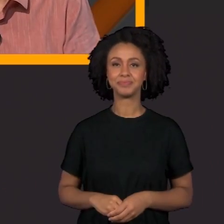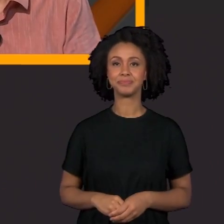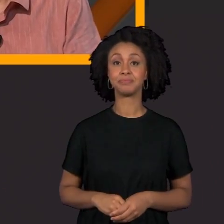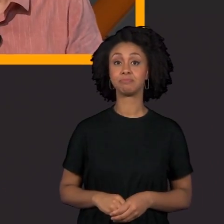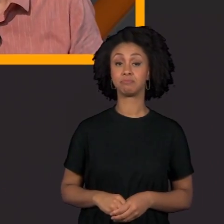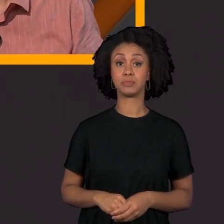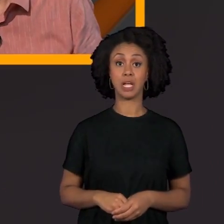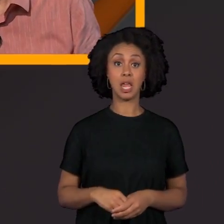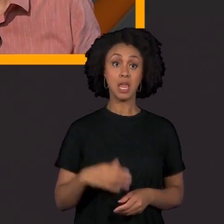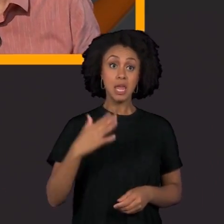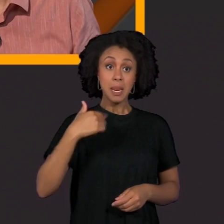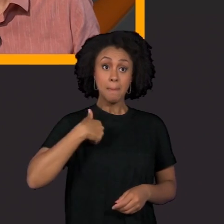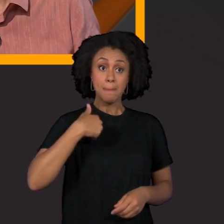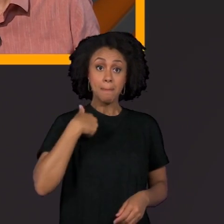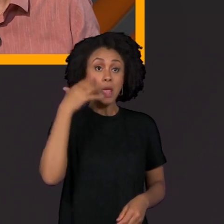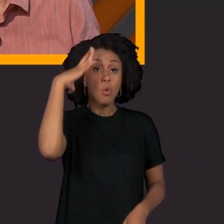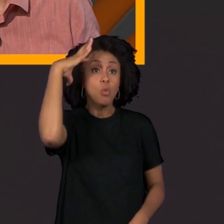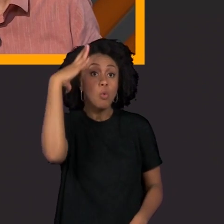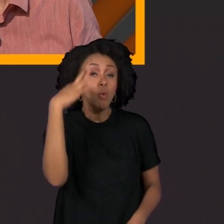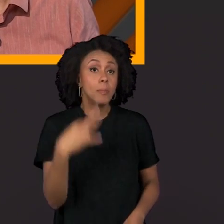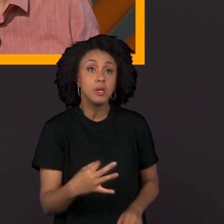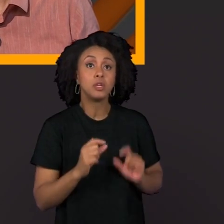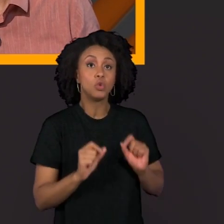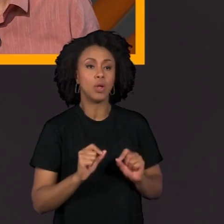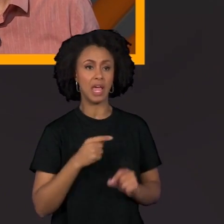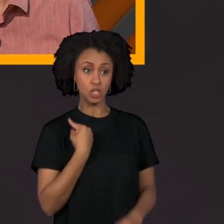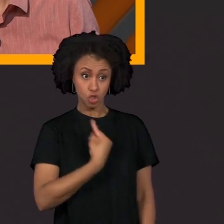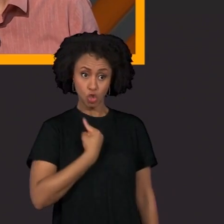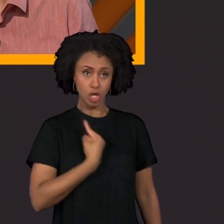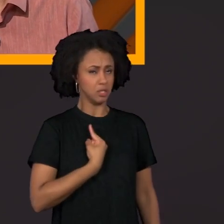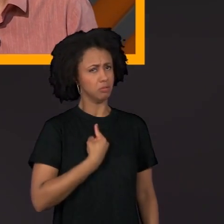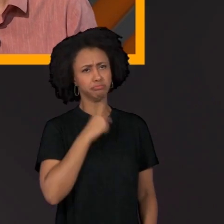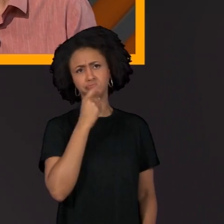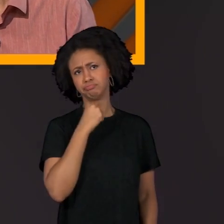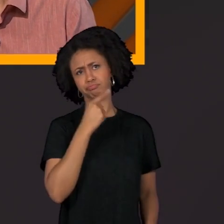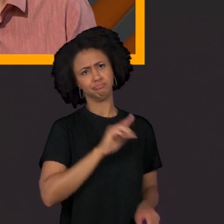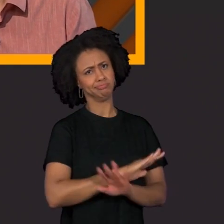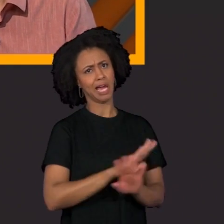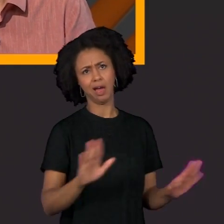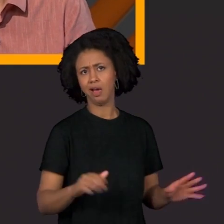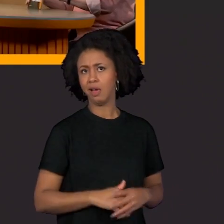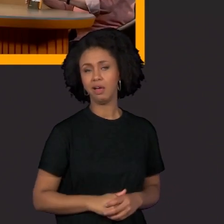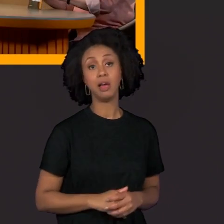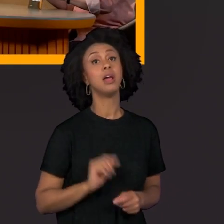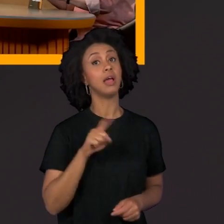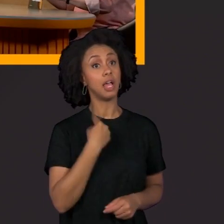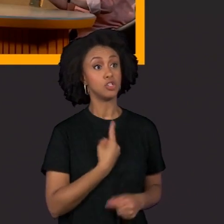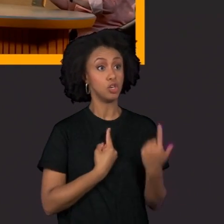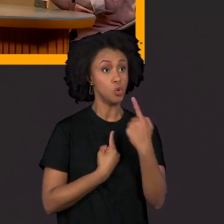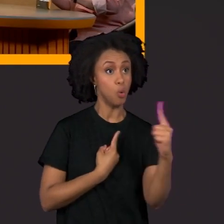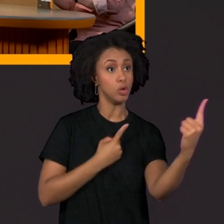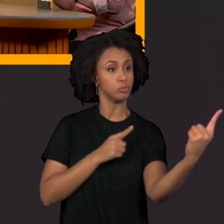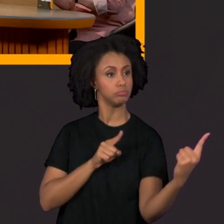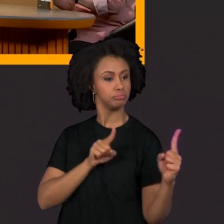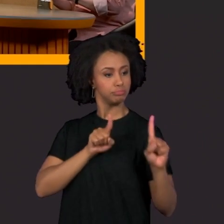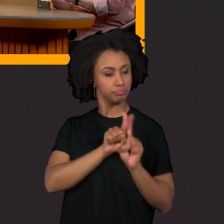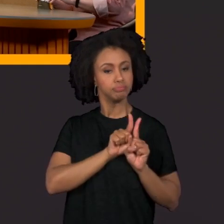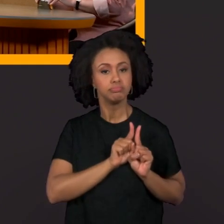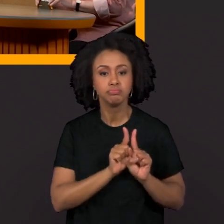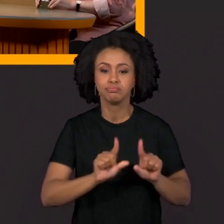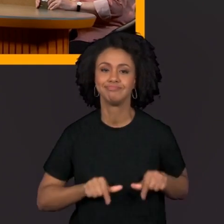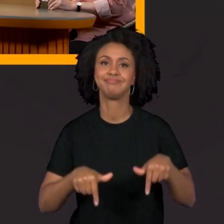minha compreensão de que sozinho a gente não faz nada, que a gente precisa do outro para fazer